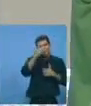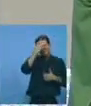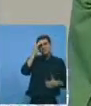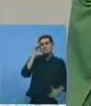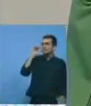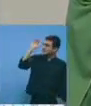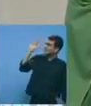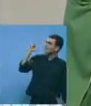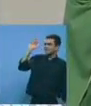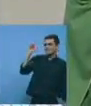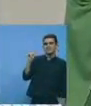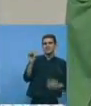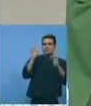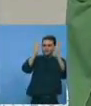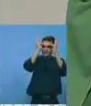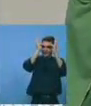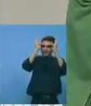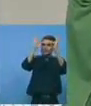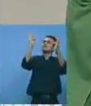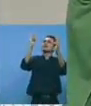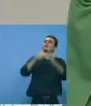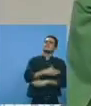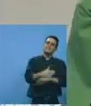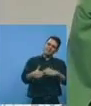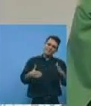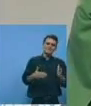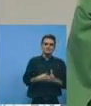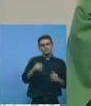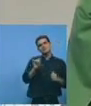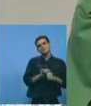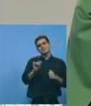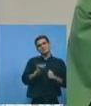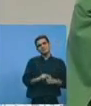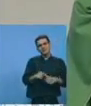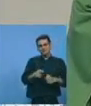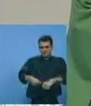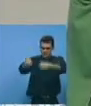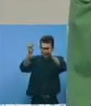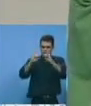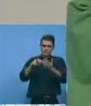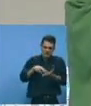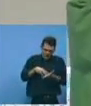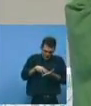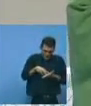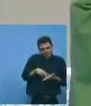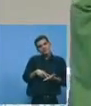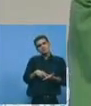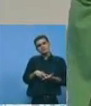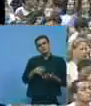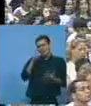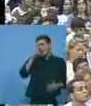é fiel em suas palavras, santo em tudo o que faz, o Senhor sustenta os que vacilam, suergue